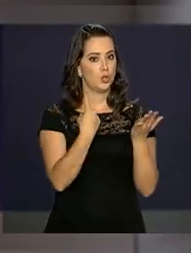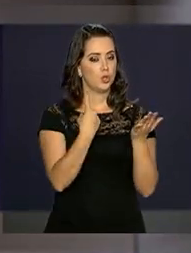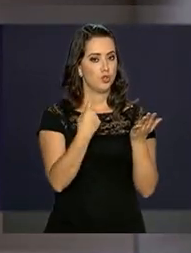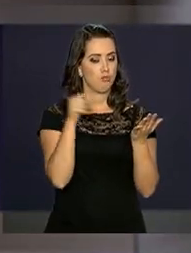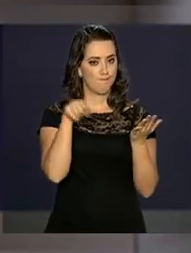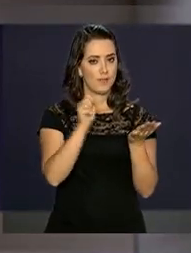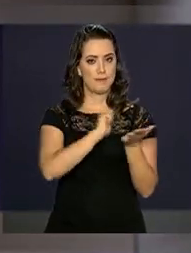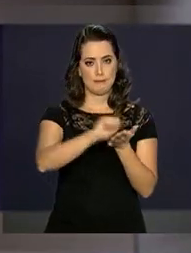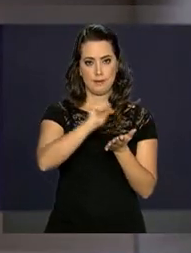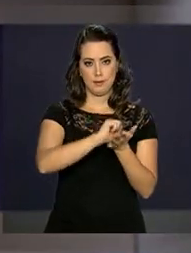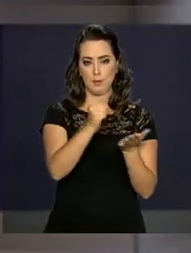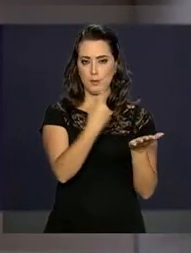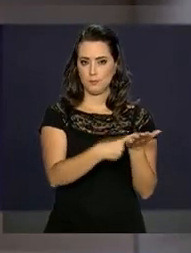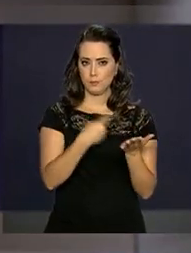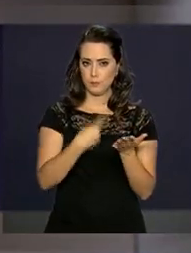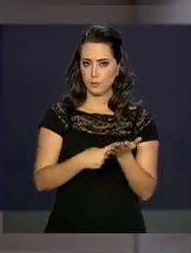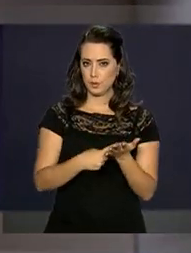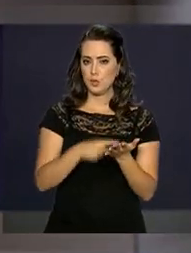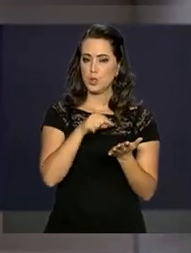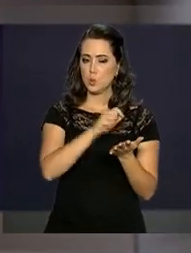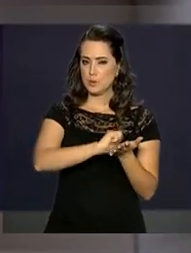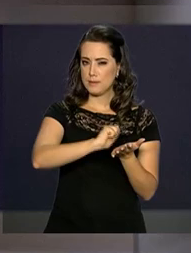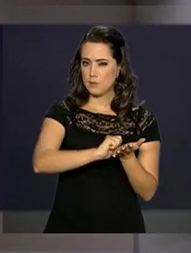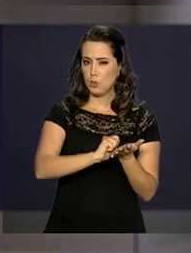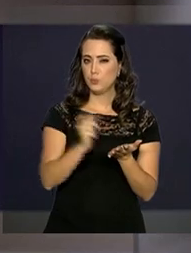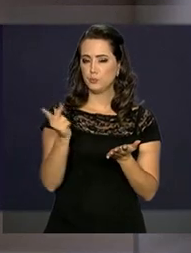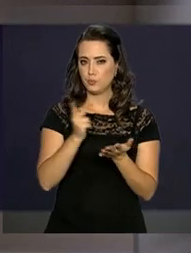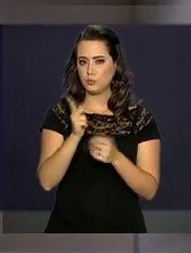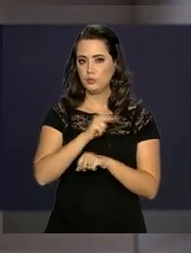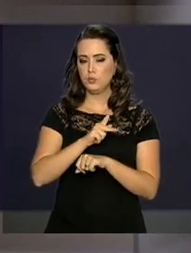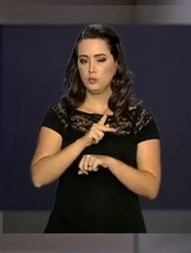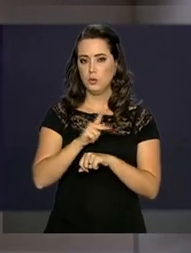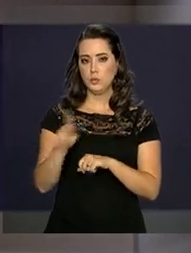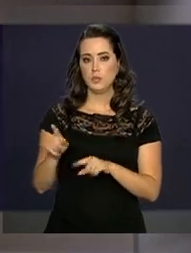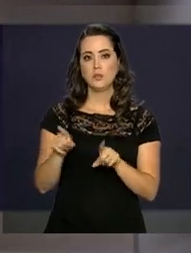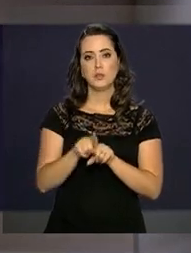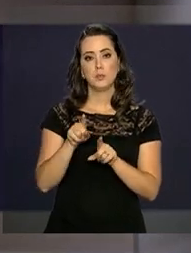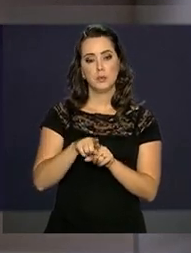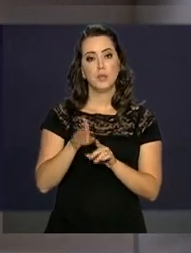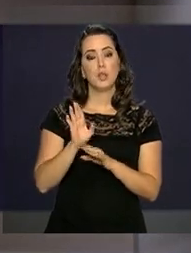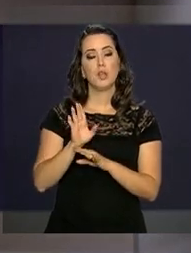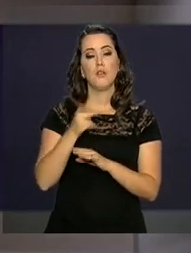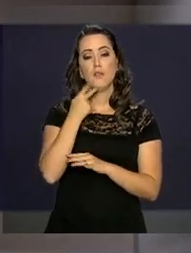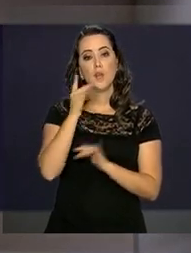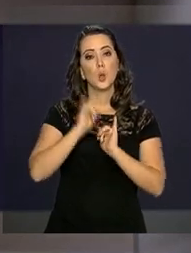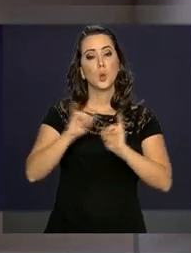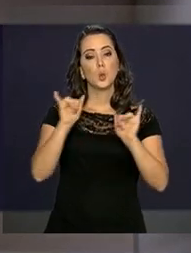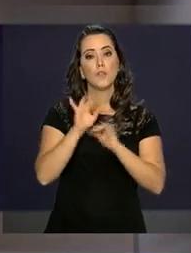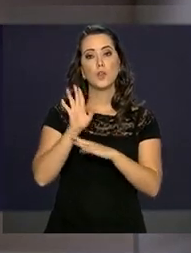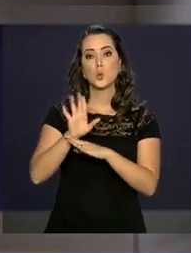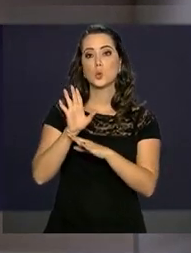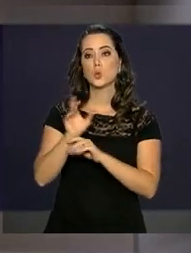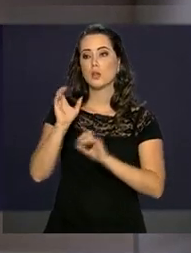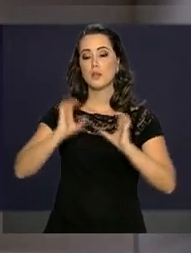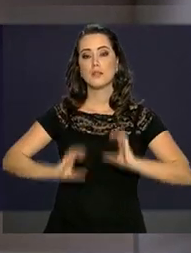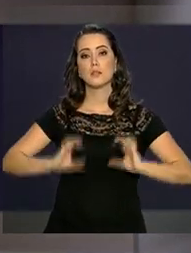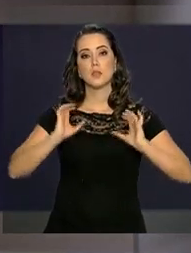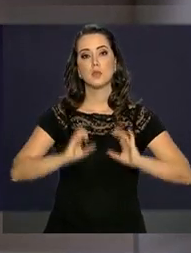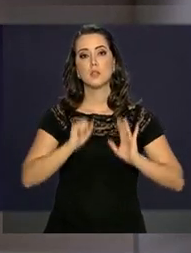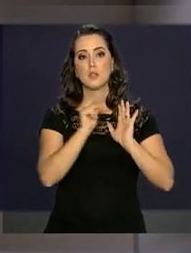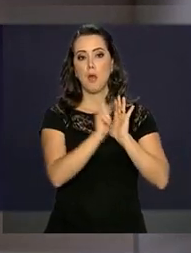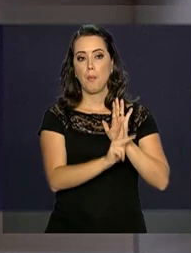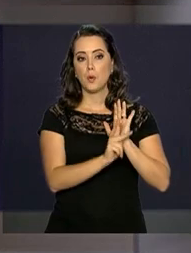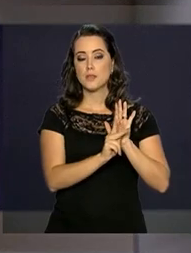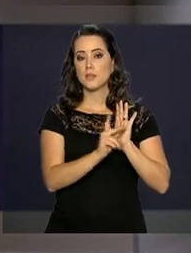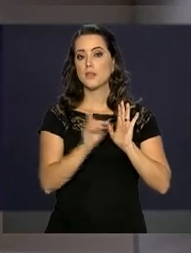acordo comercial entre Brasil e Chile, o presidente Michel Temer também anunciou uma medida que vai beneficiar cidadãos aposentados